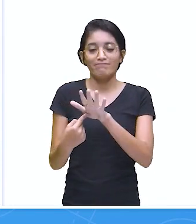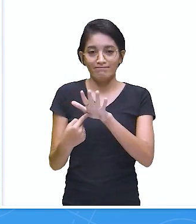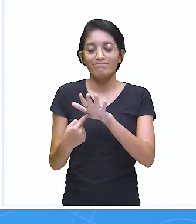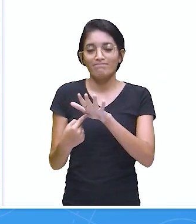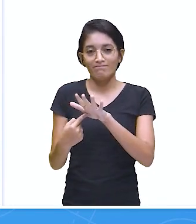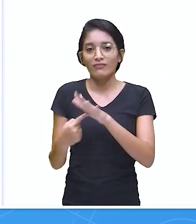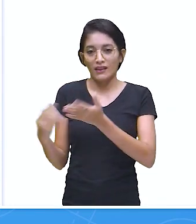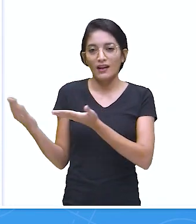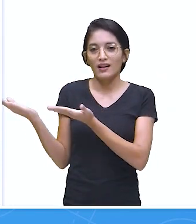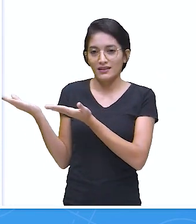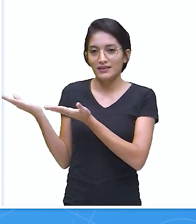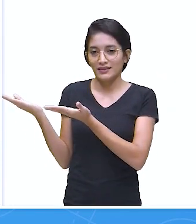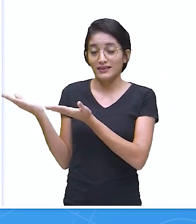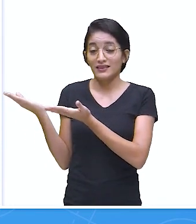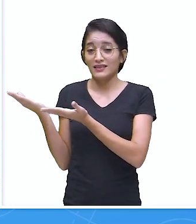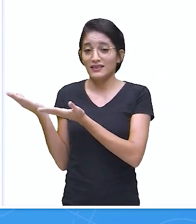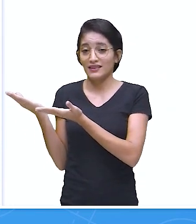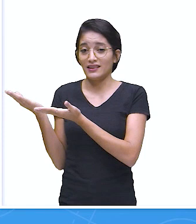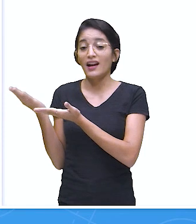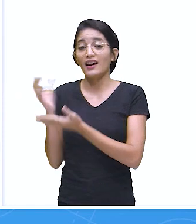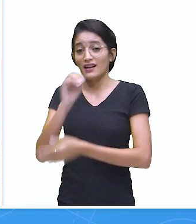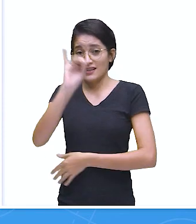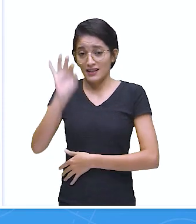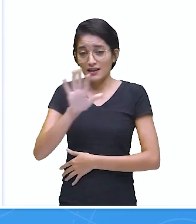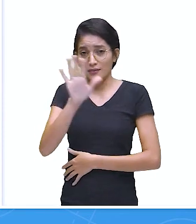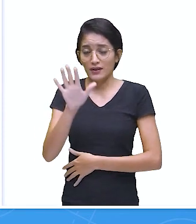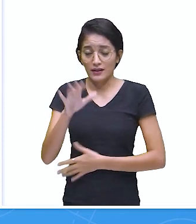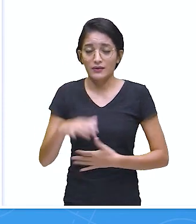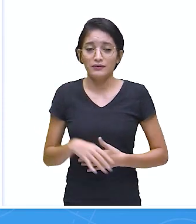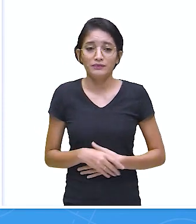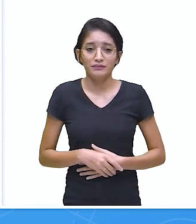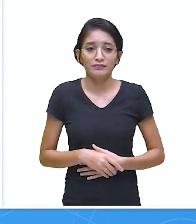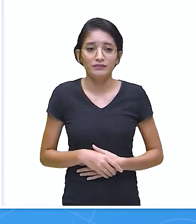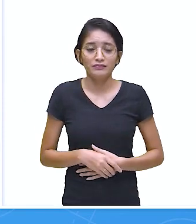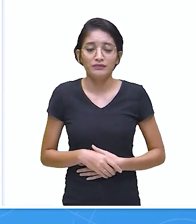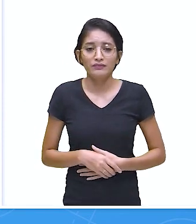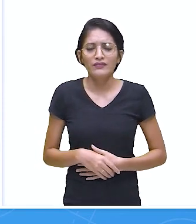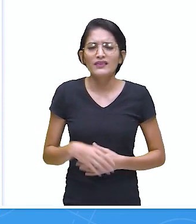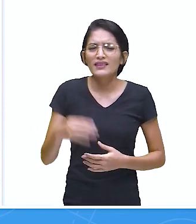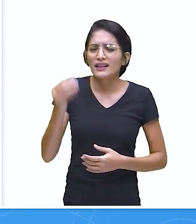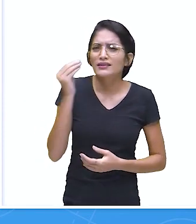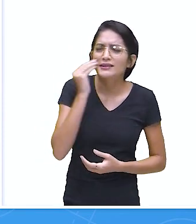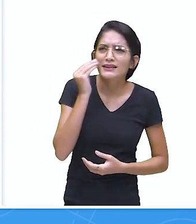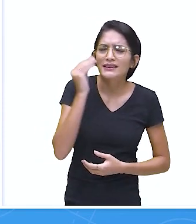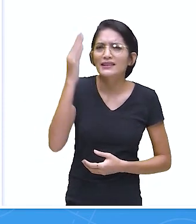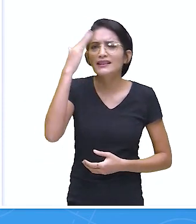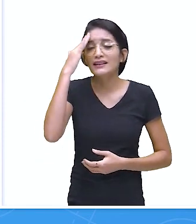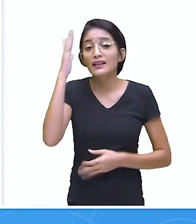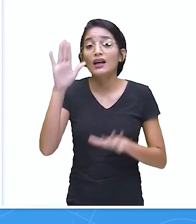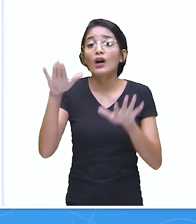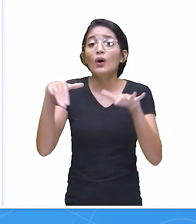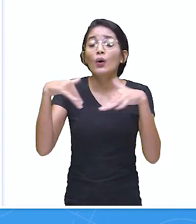nesse cartoon. Então, decodificar. Vamos ver aqui decodificar, tentar entender qual é a